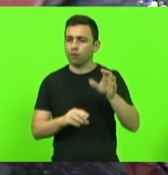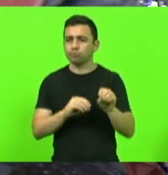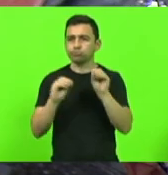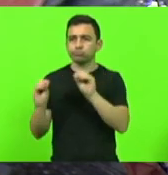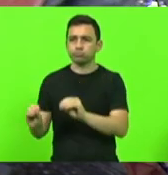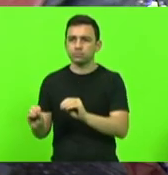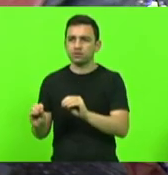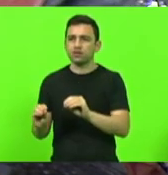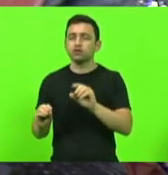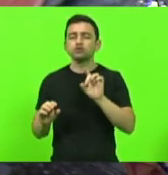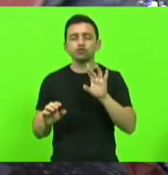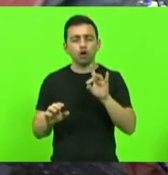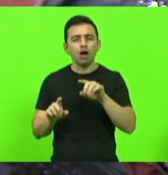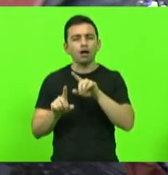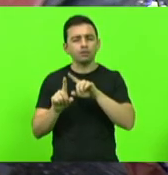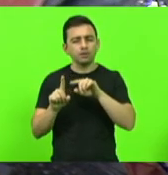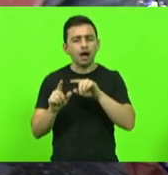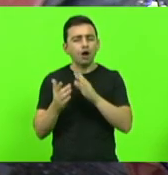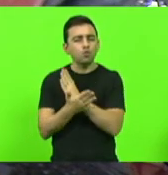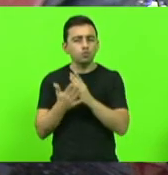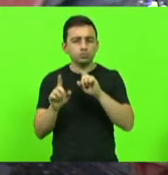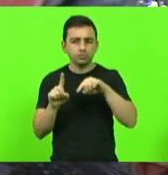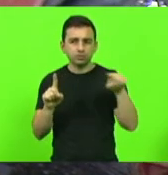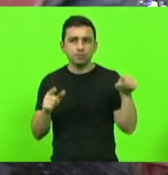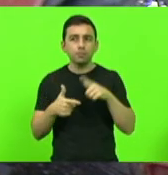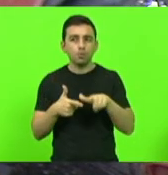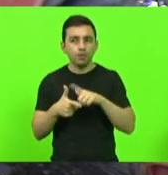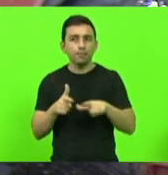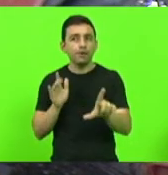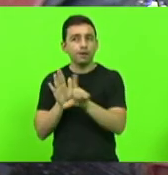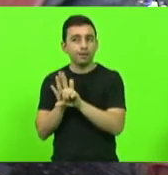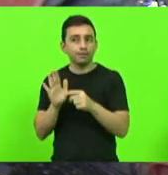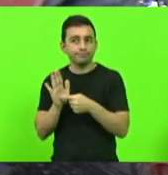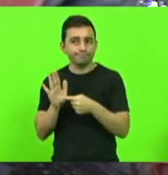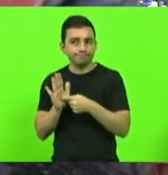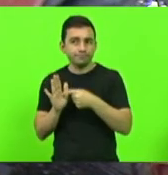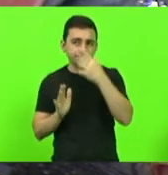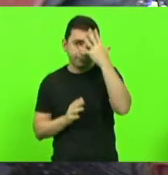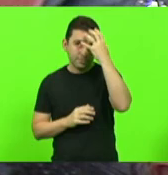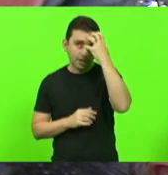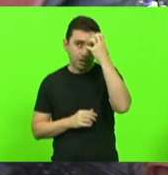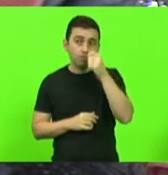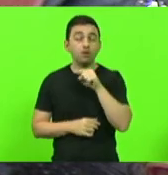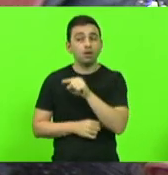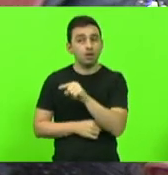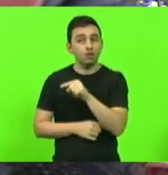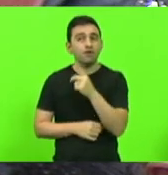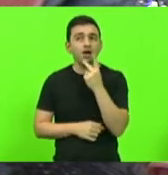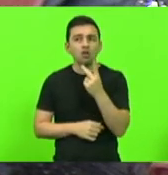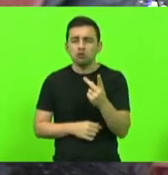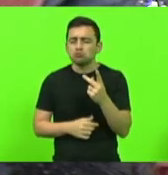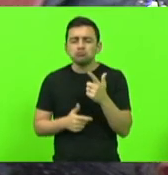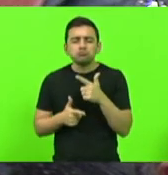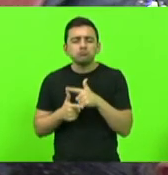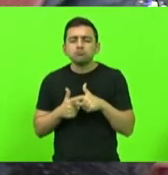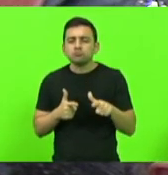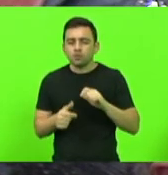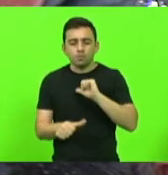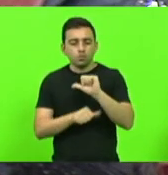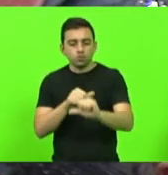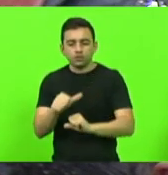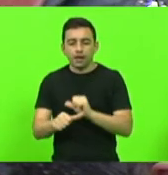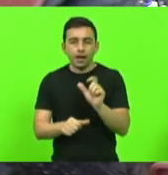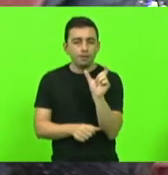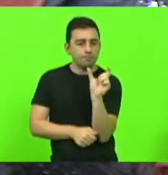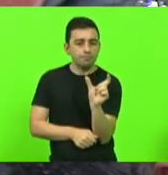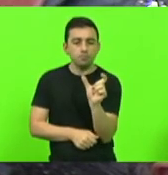apenas alguns dados econômicos para pontuar os dois problemas dessa lei. O deputado Ismael nos disse o seguinte, que ele não se incomodaria de trocar a expressão